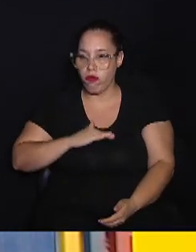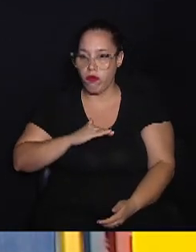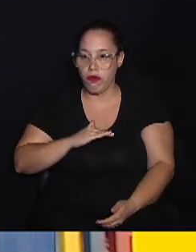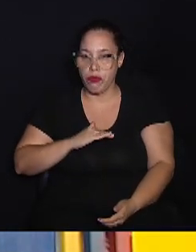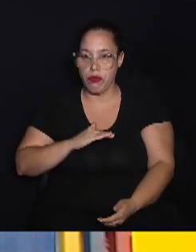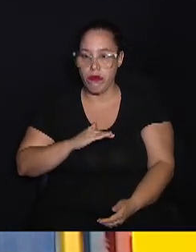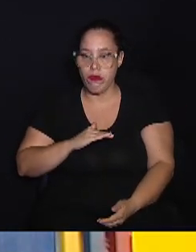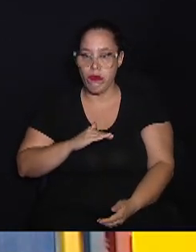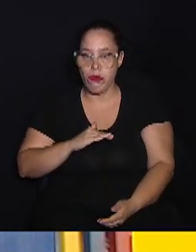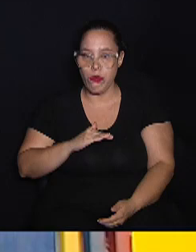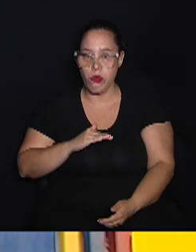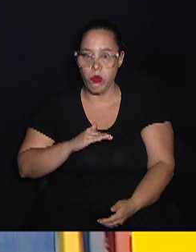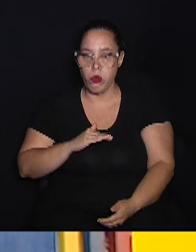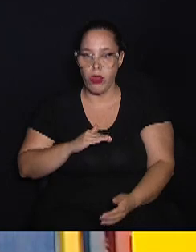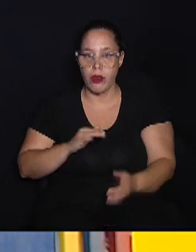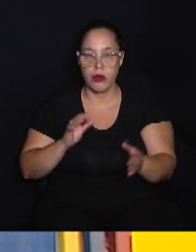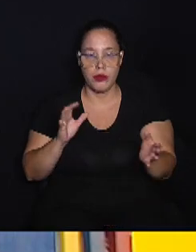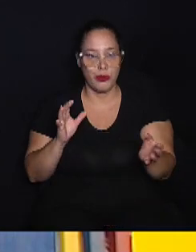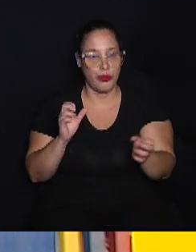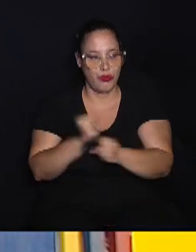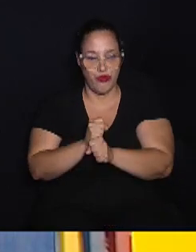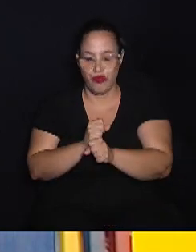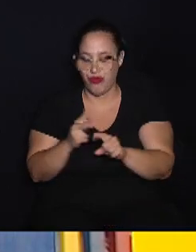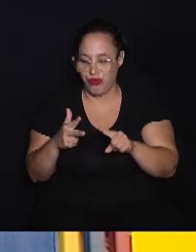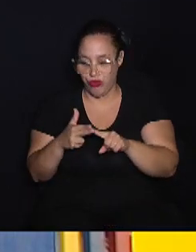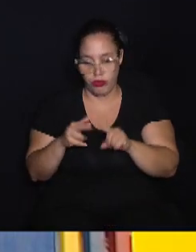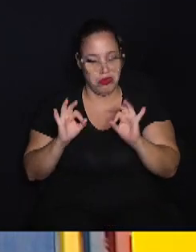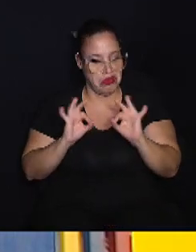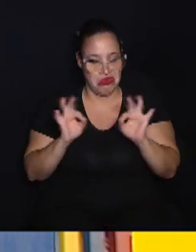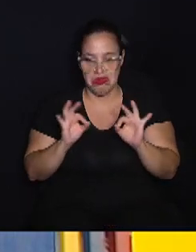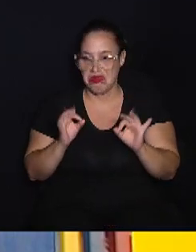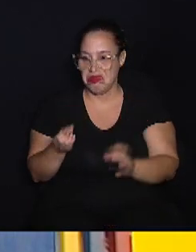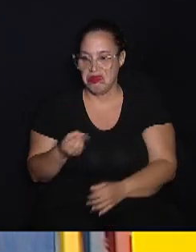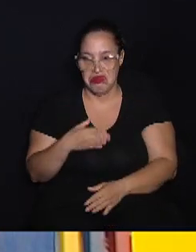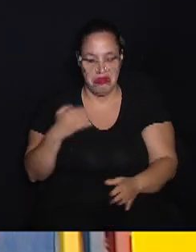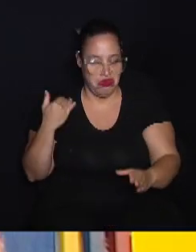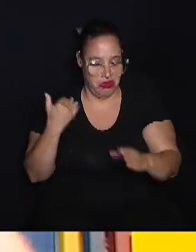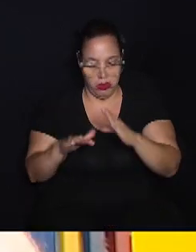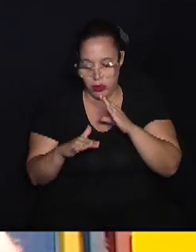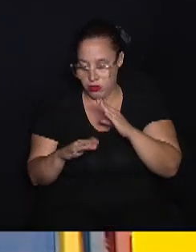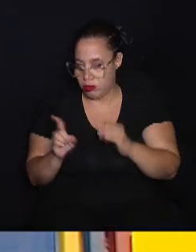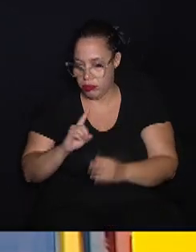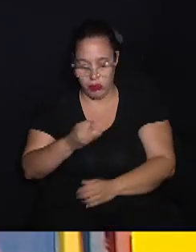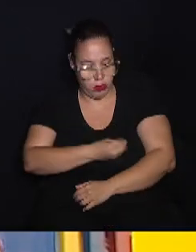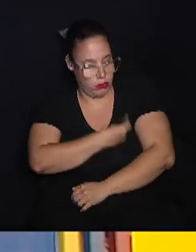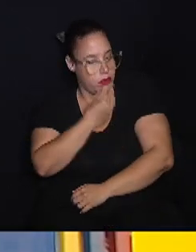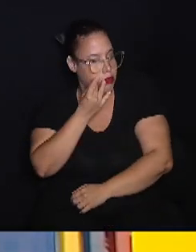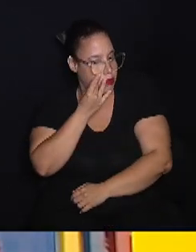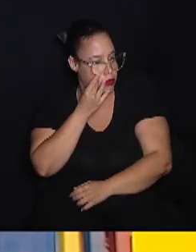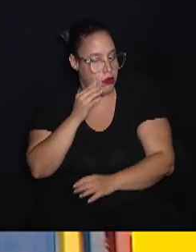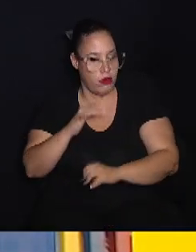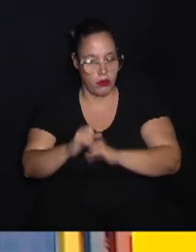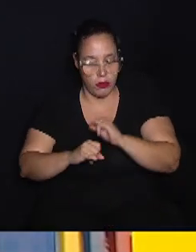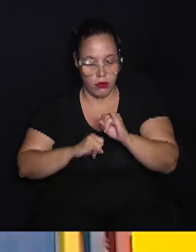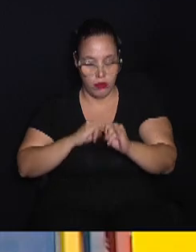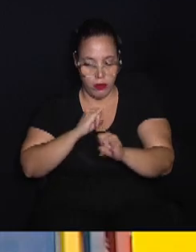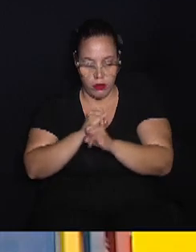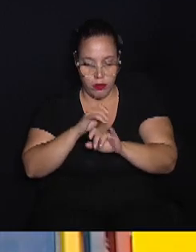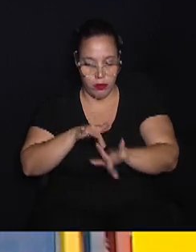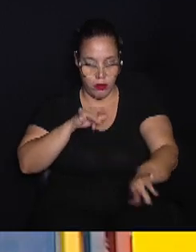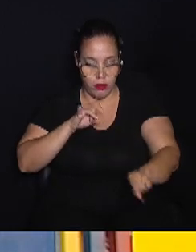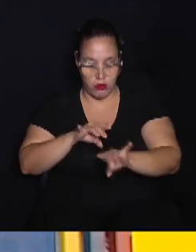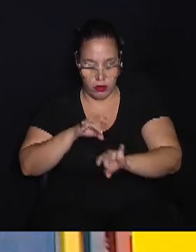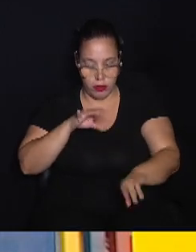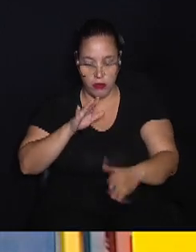então às 17 horas o sistema bloqueia nenhum cadastro novo entra nem presencialmente nem na plataforma online